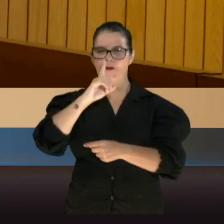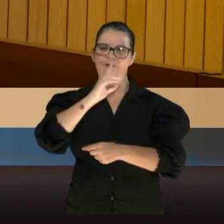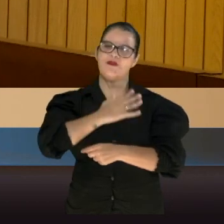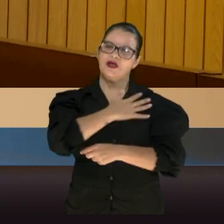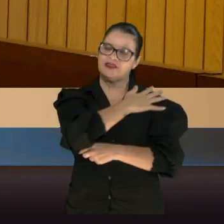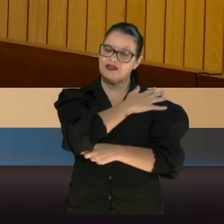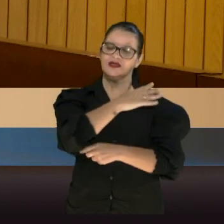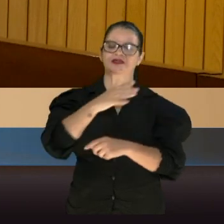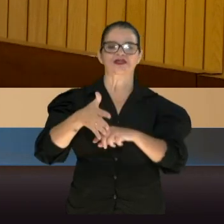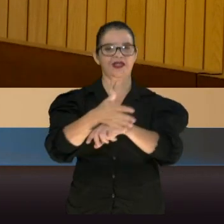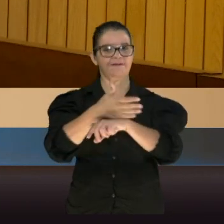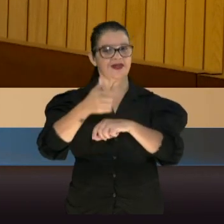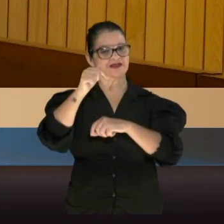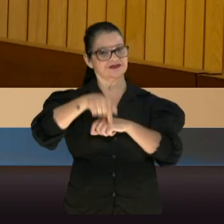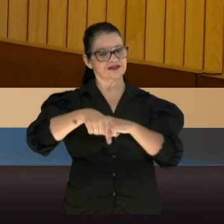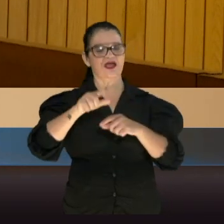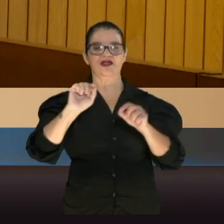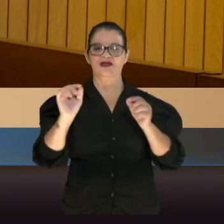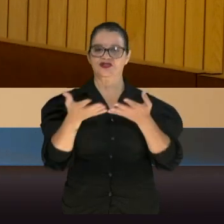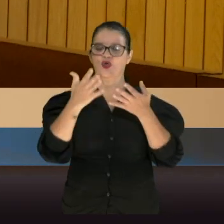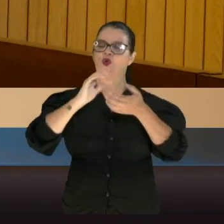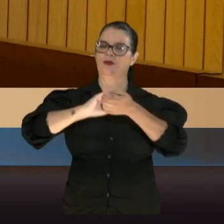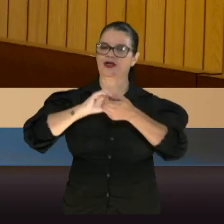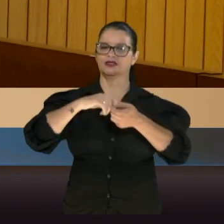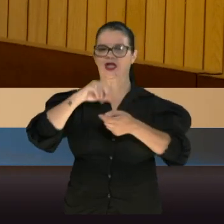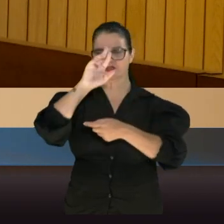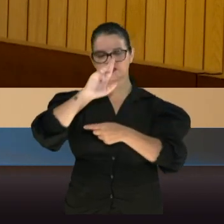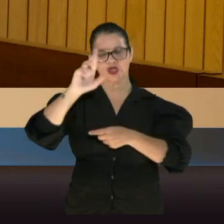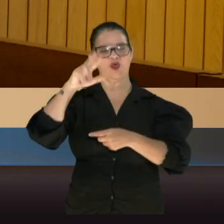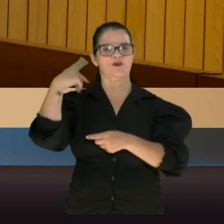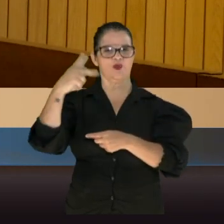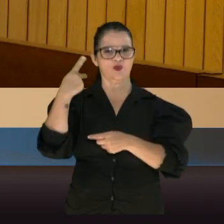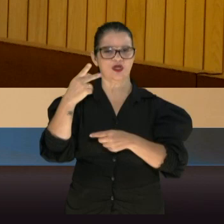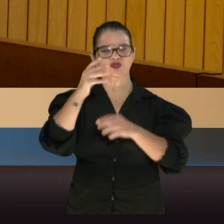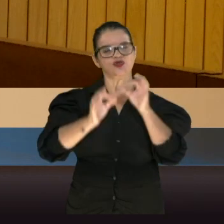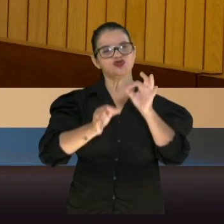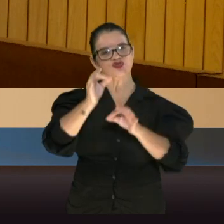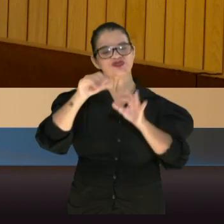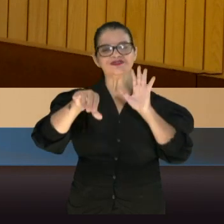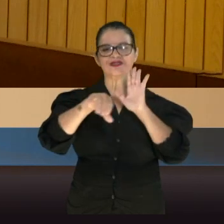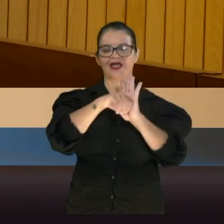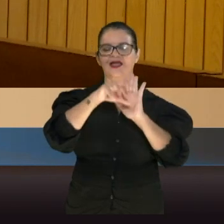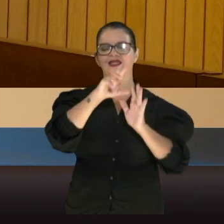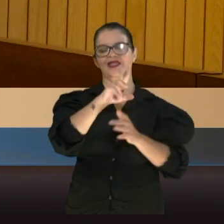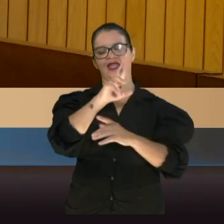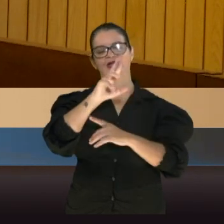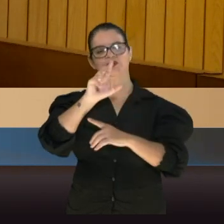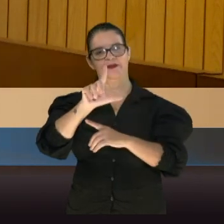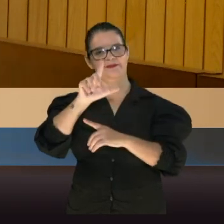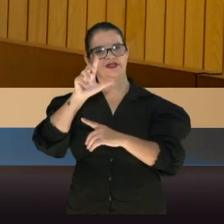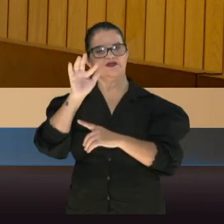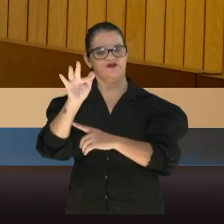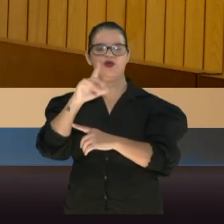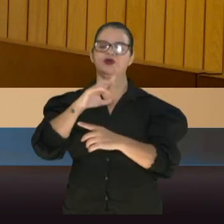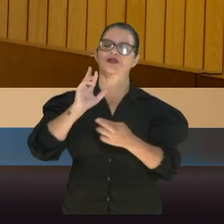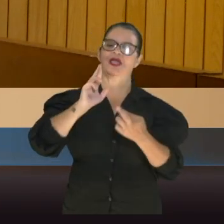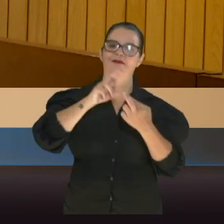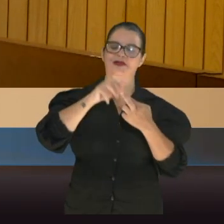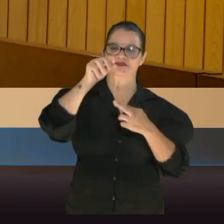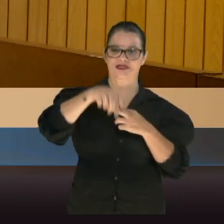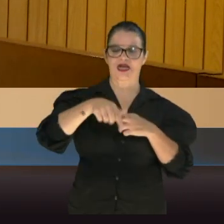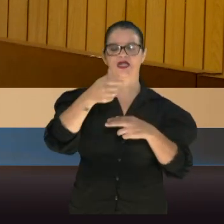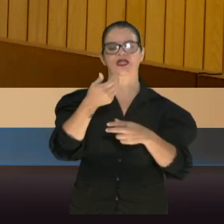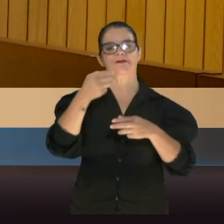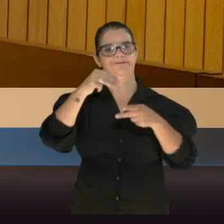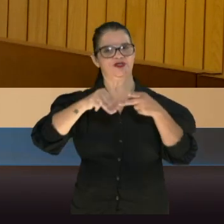neste evento. Cumprimentar o senhor Procurador de Justiça Criminal, Ricardo Lapenda Figueroa, neste ato representando o Ministério Público